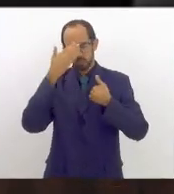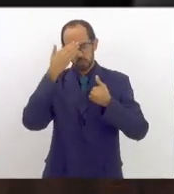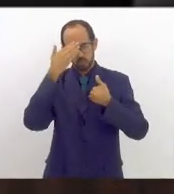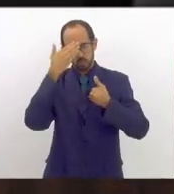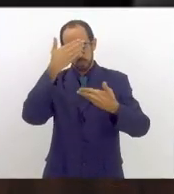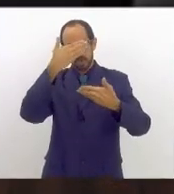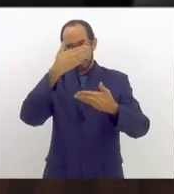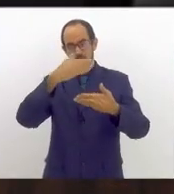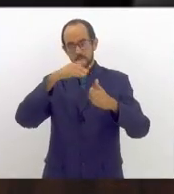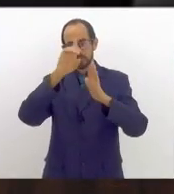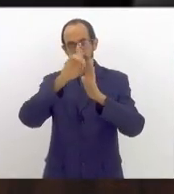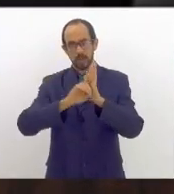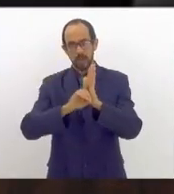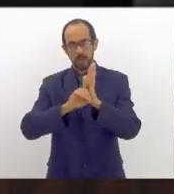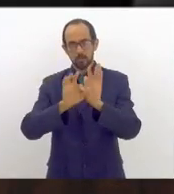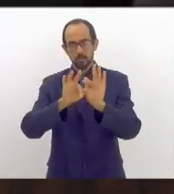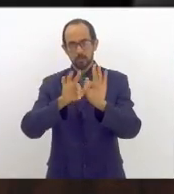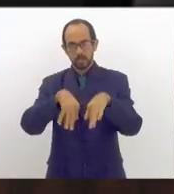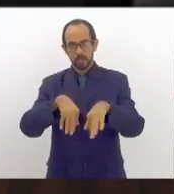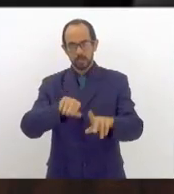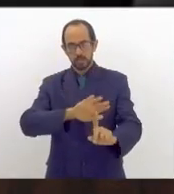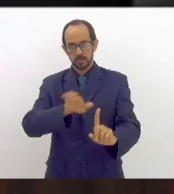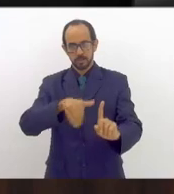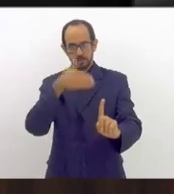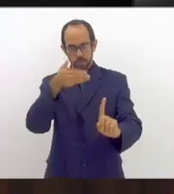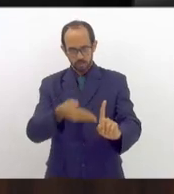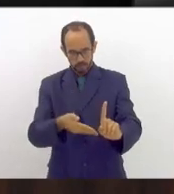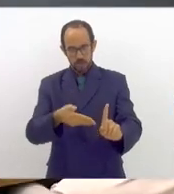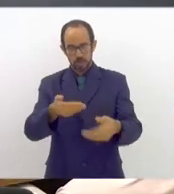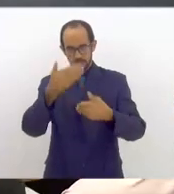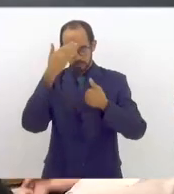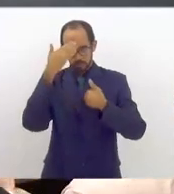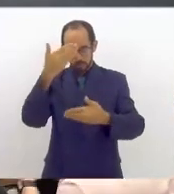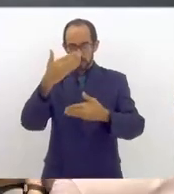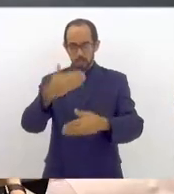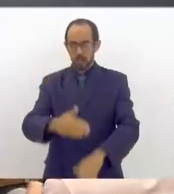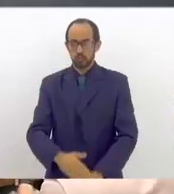e declarem encerrado esta sessão solene obrigado